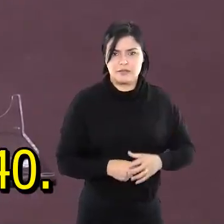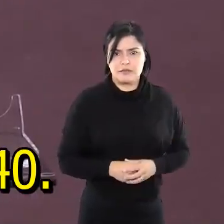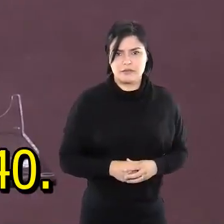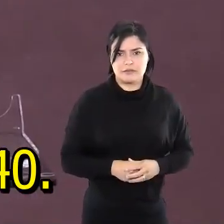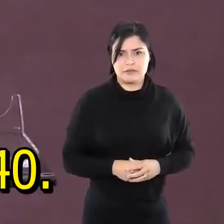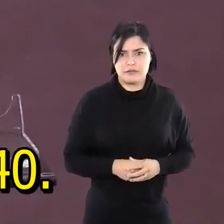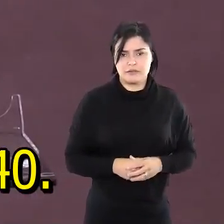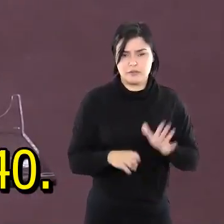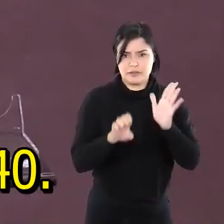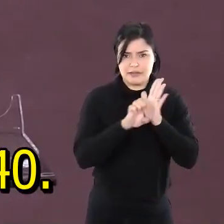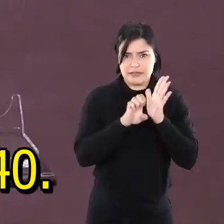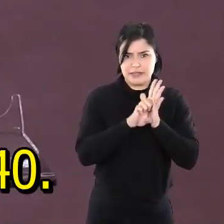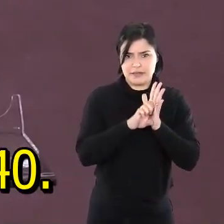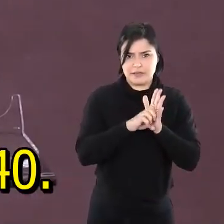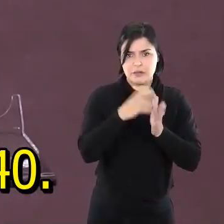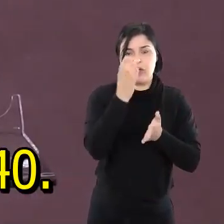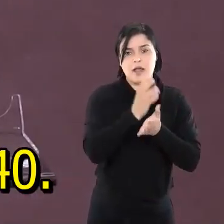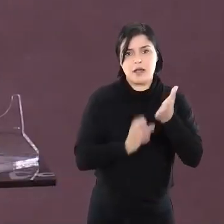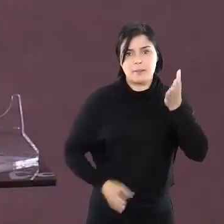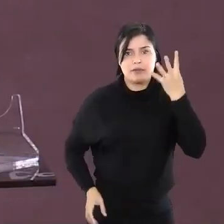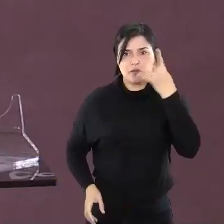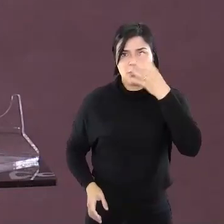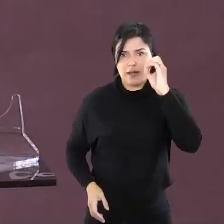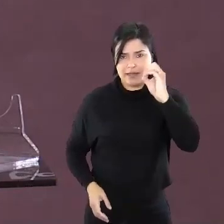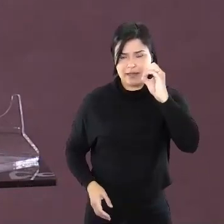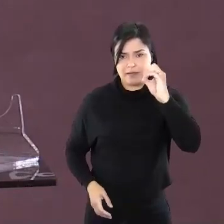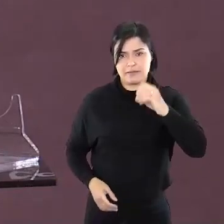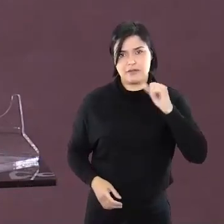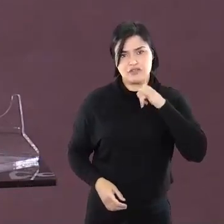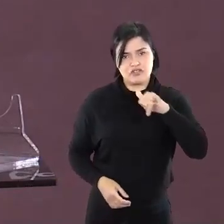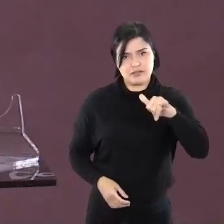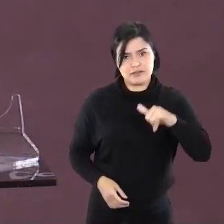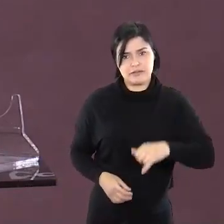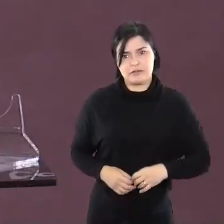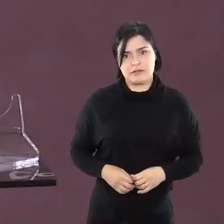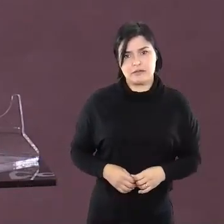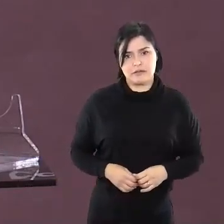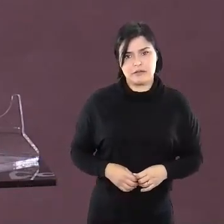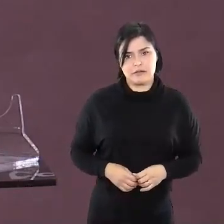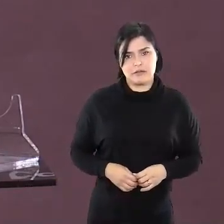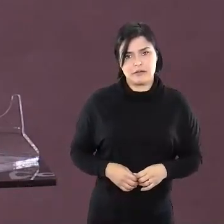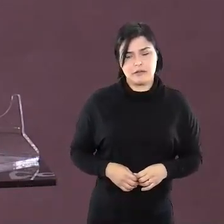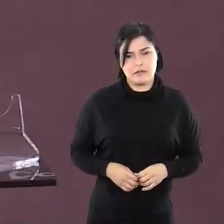Veja em Êxodo, capítulo 40, diz claramente,